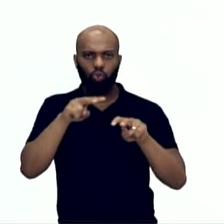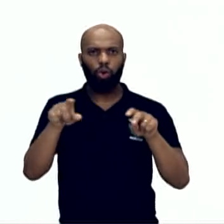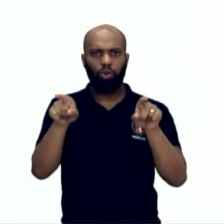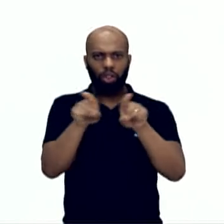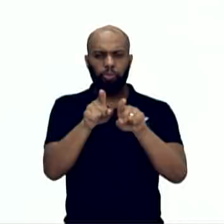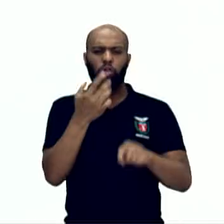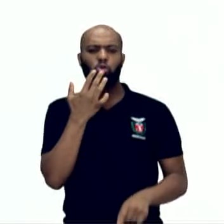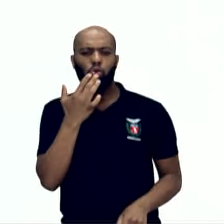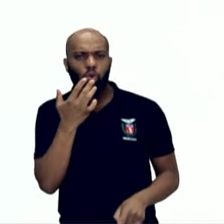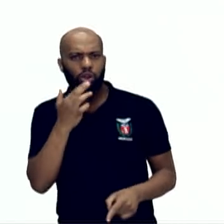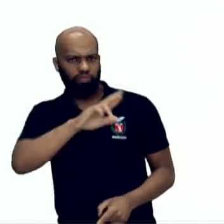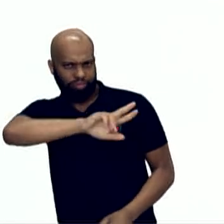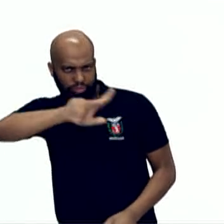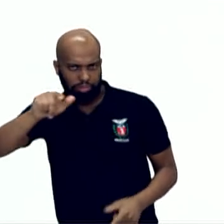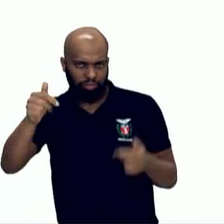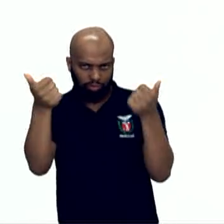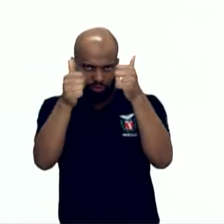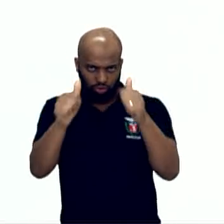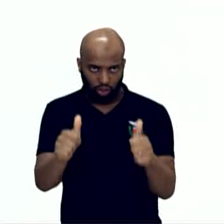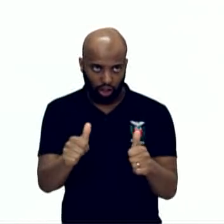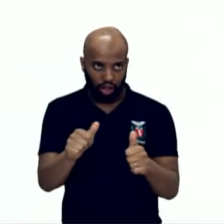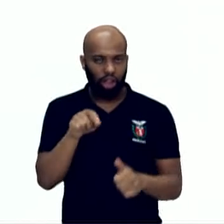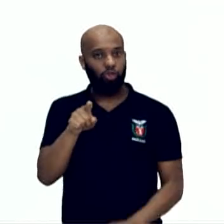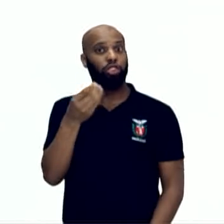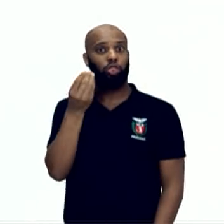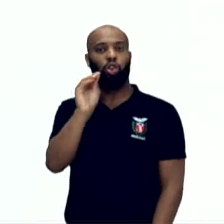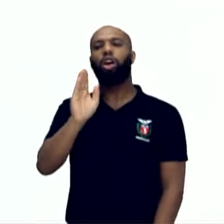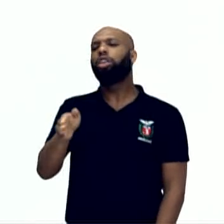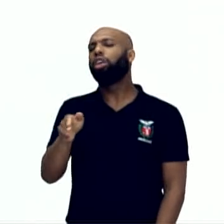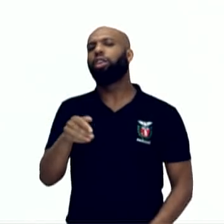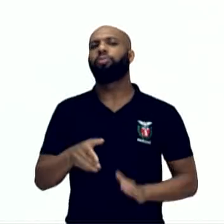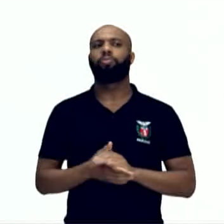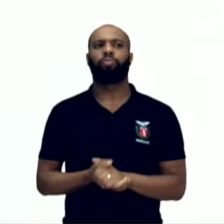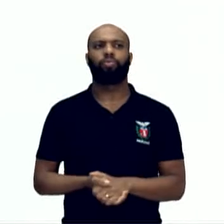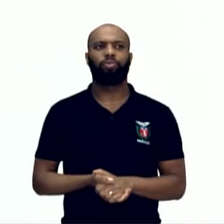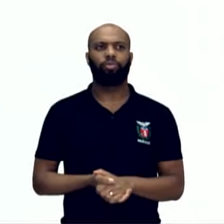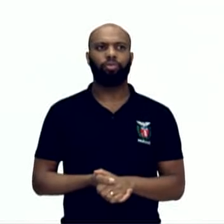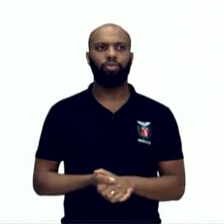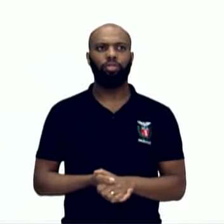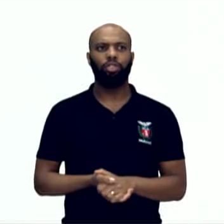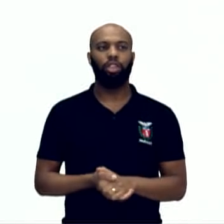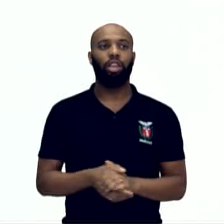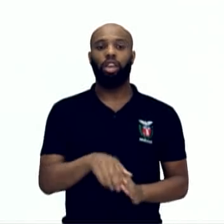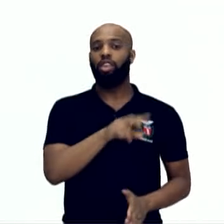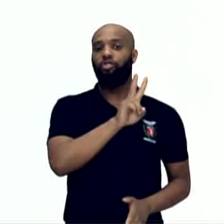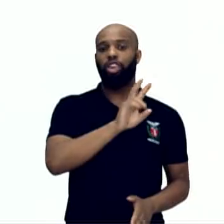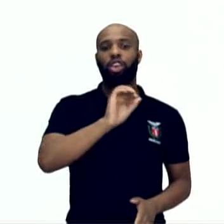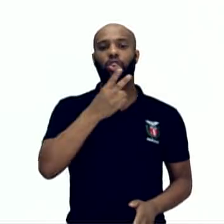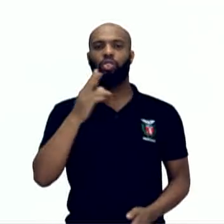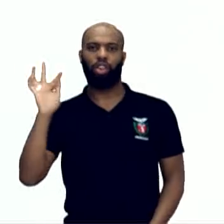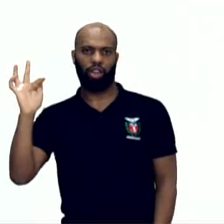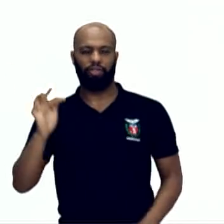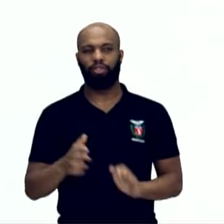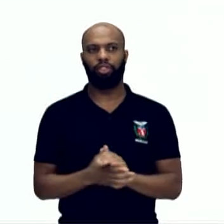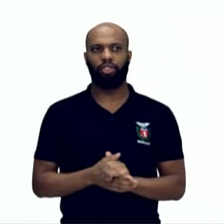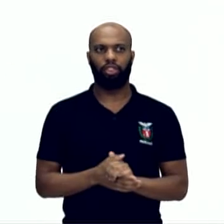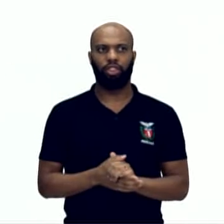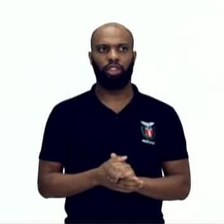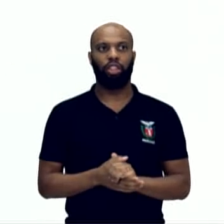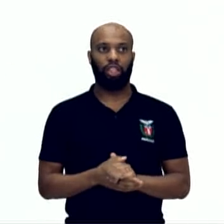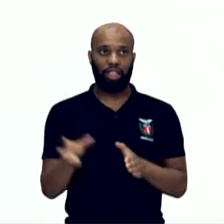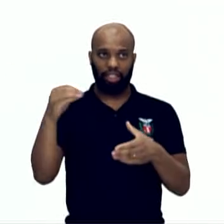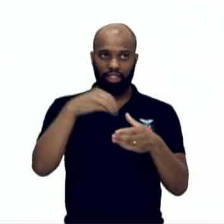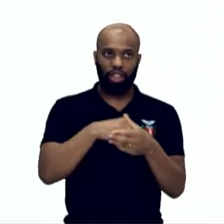gráficos? Vão marcando aí, o que vocês acham? V ou F? No poema